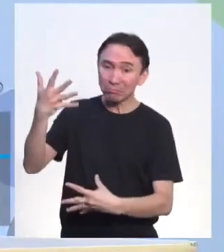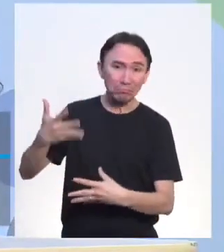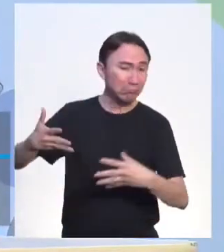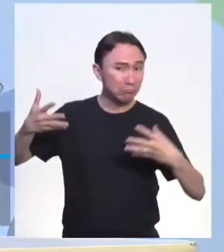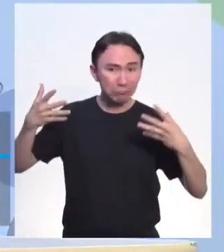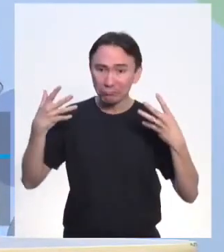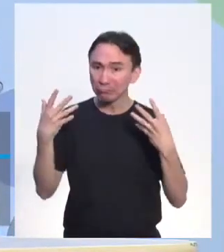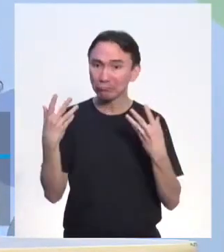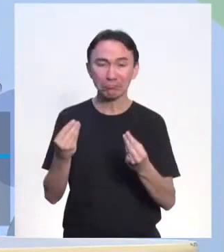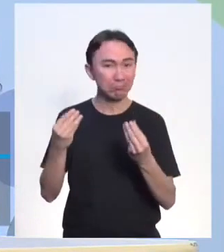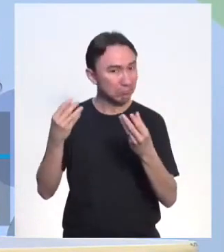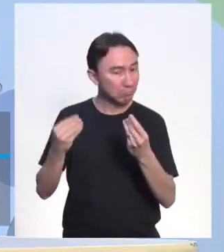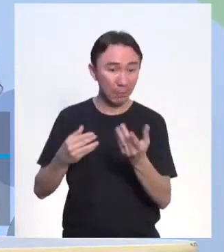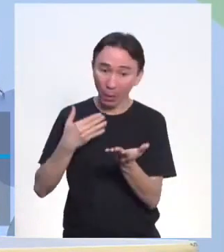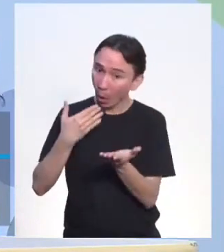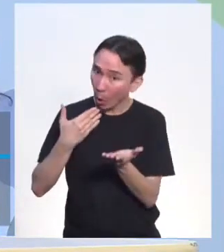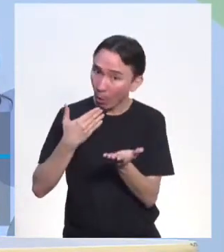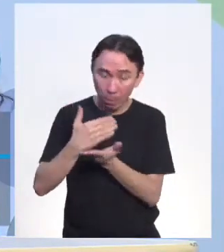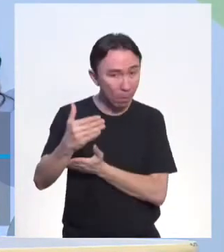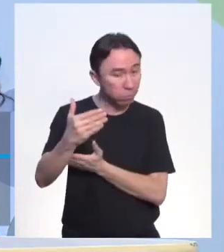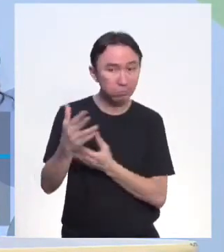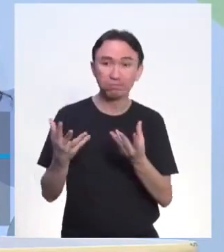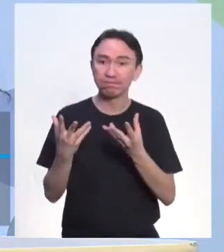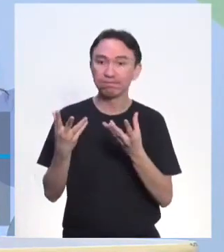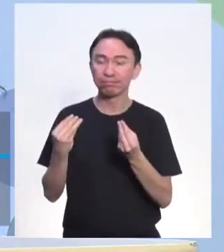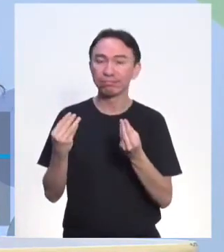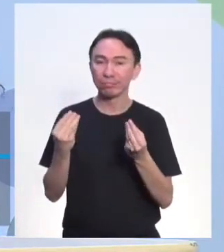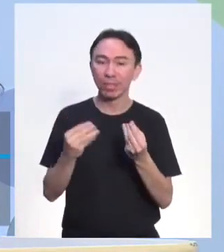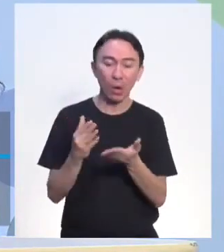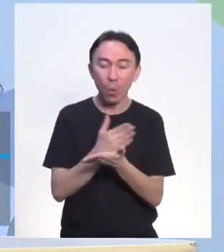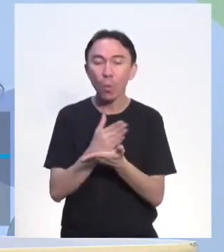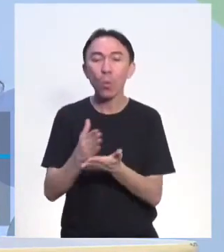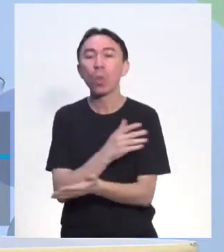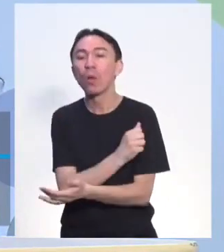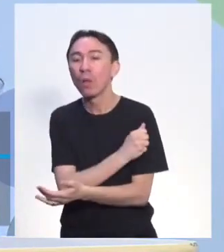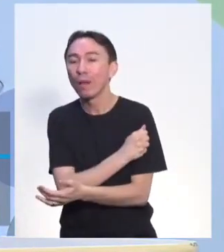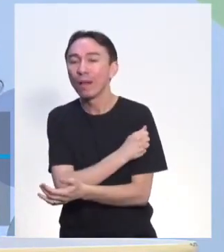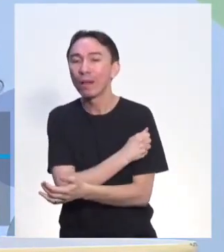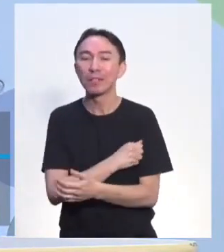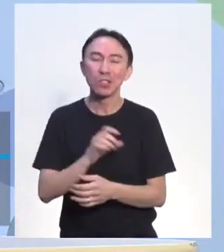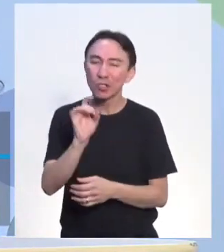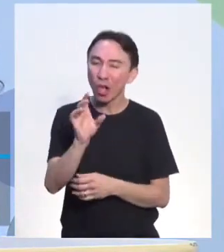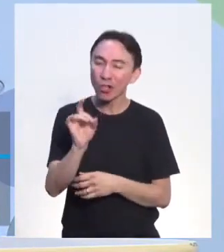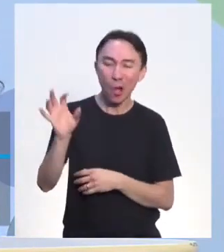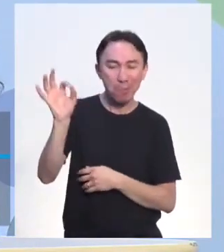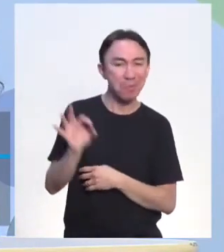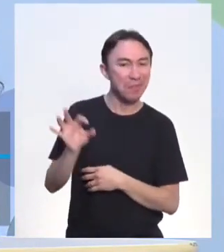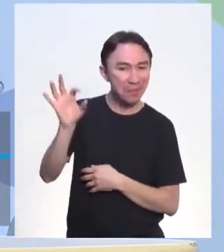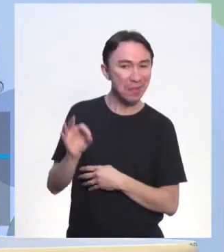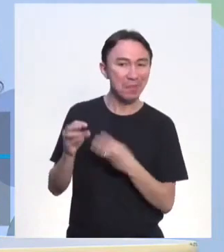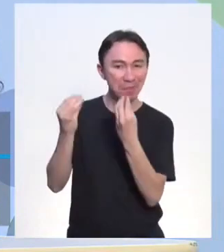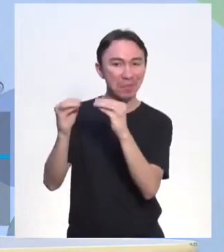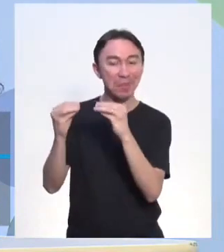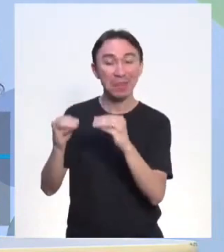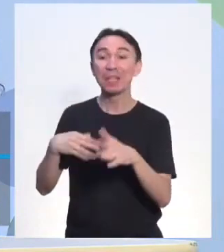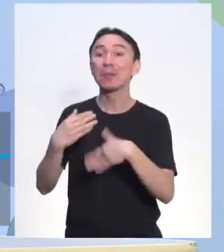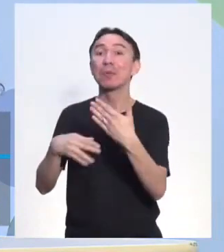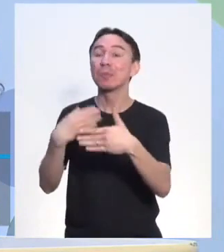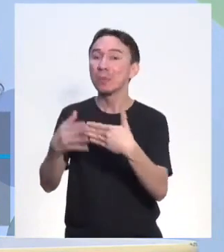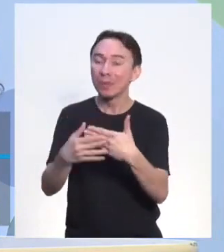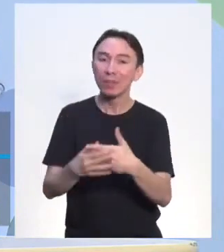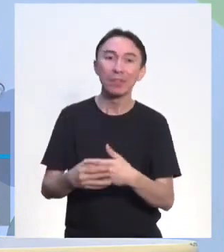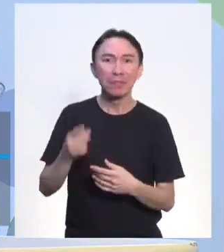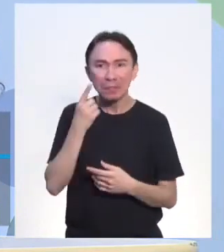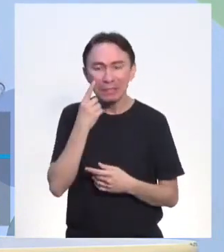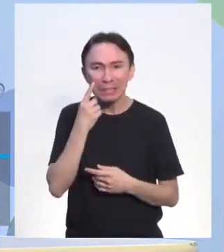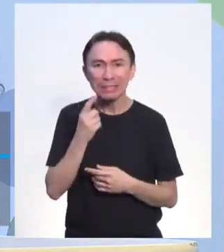bombou desde o início. Primeiro, alguns alunos estavam colocando só as porcentagens. Depois, quando eles viram